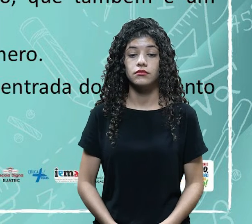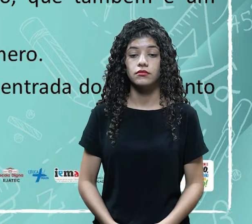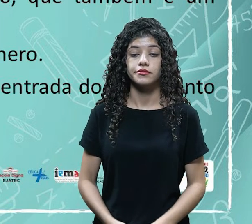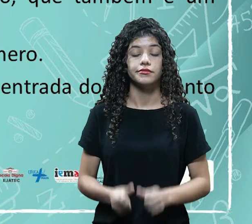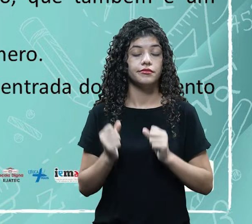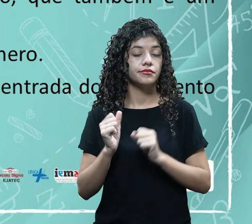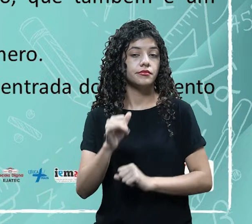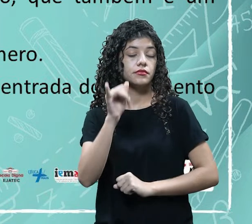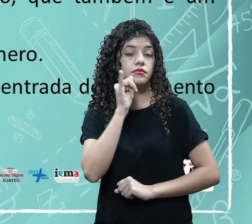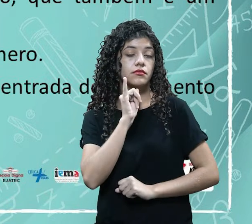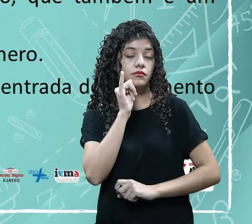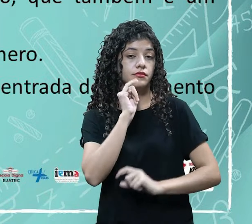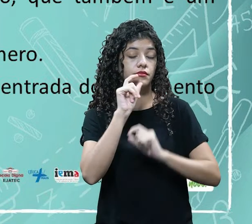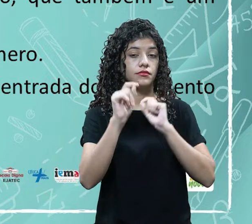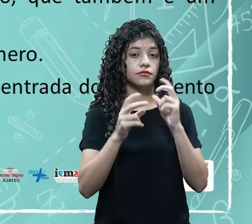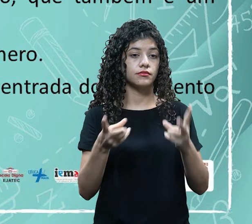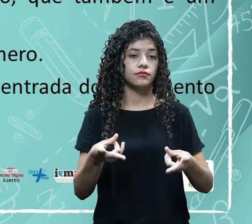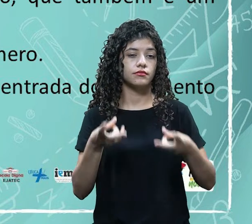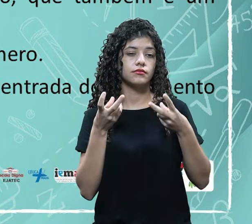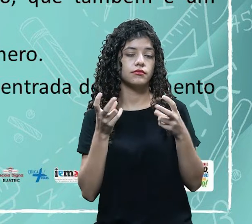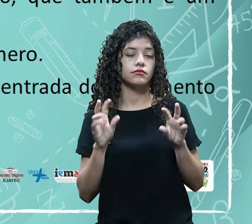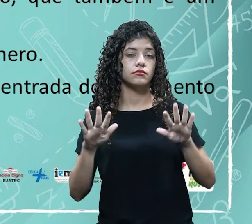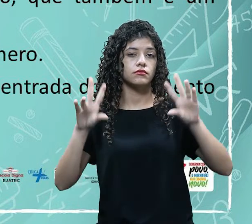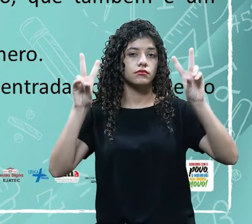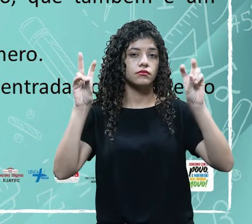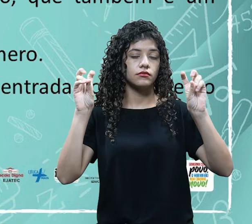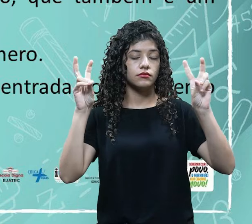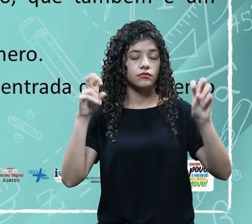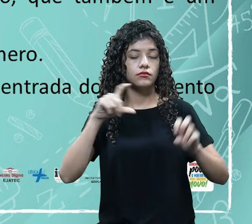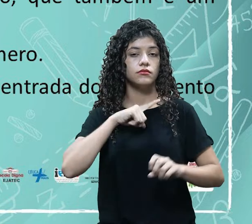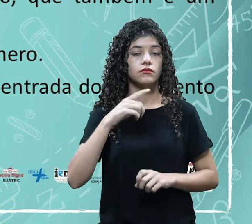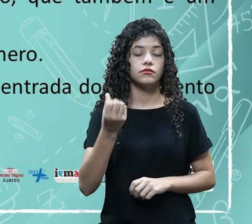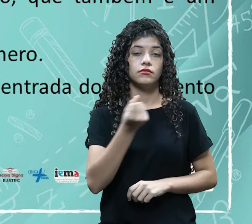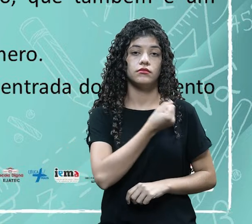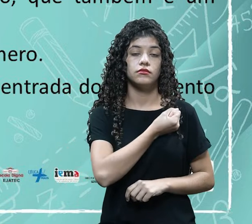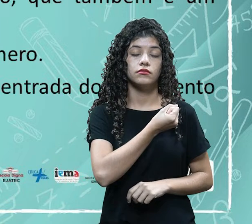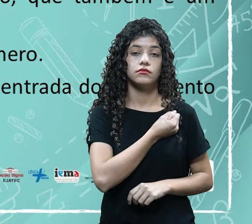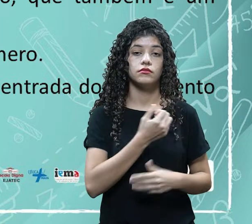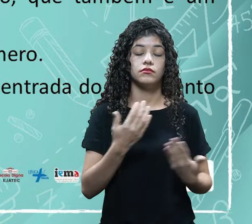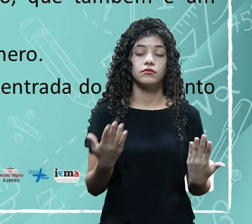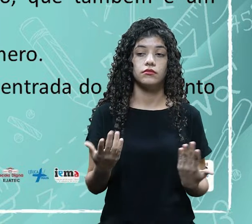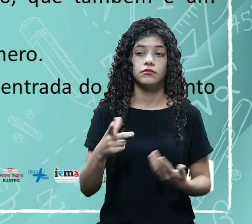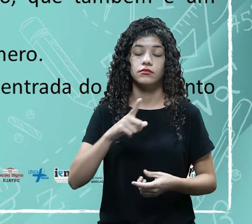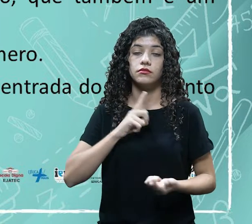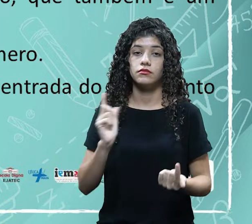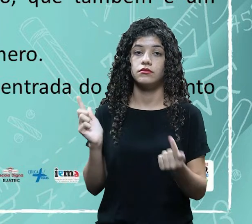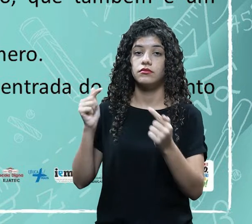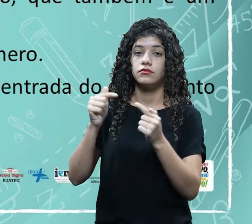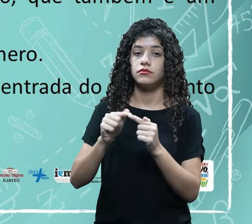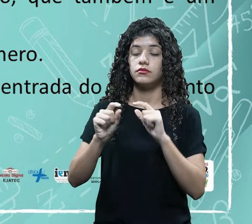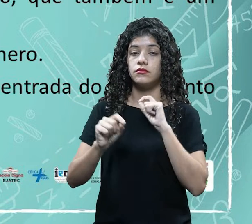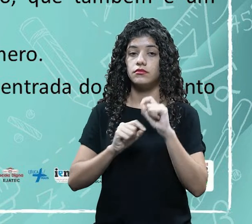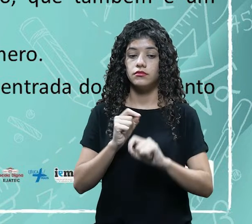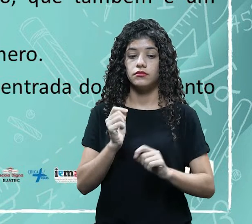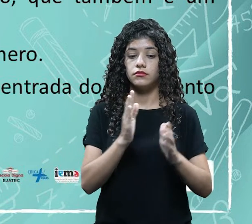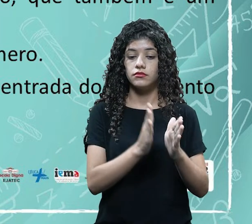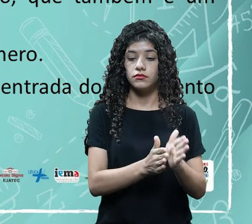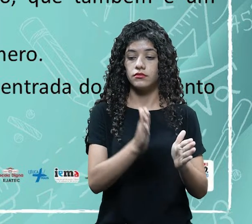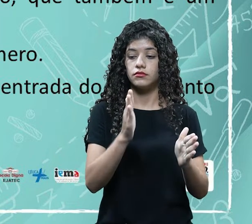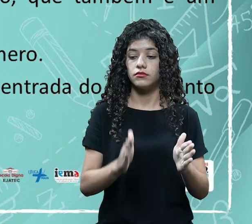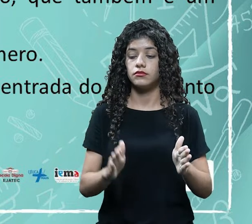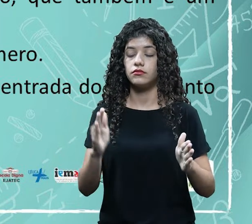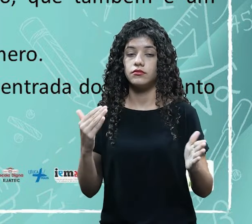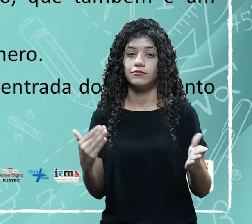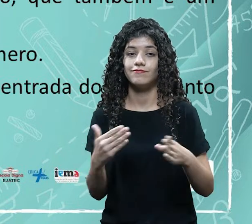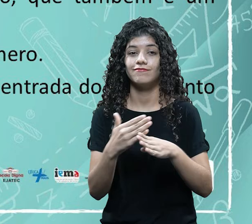fato, a gente pode exemplificar que ela identifica o assunto e atribui um número. Já o registro tem como objetivo registrar a